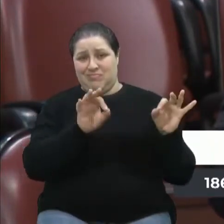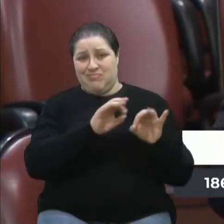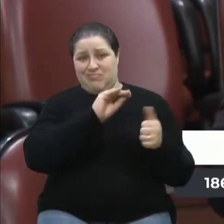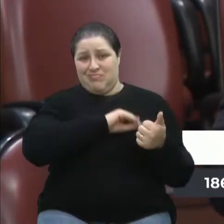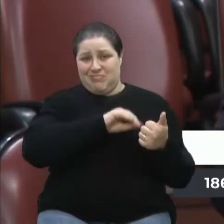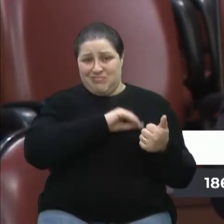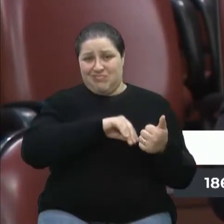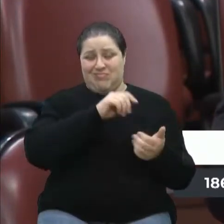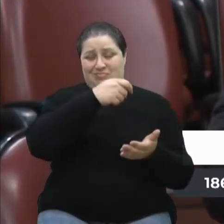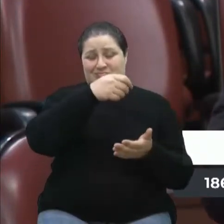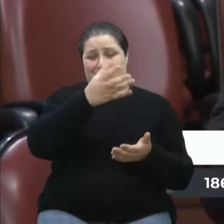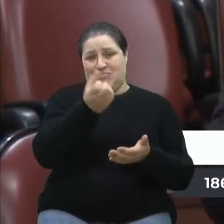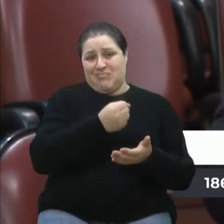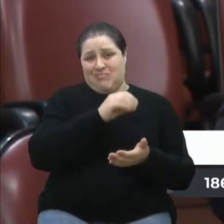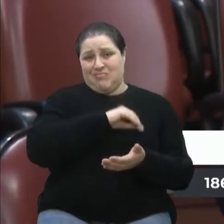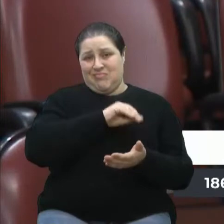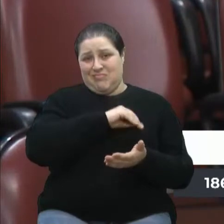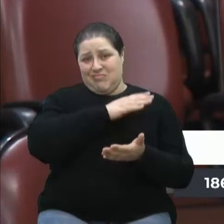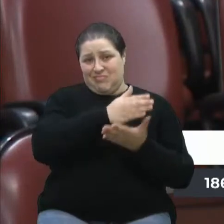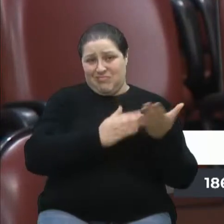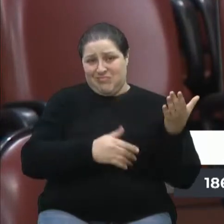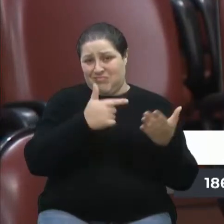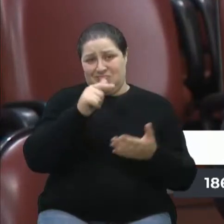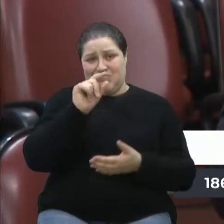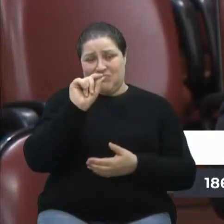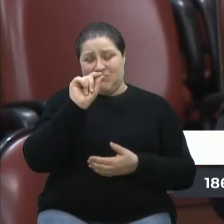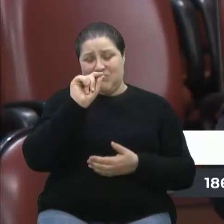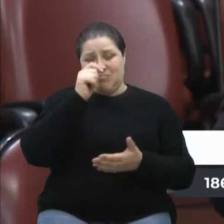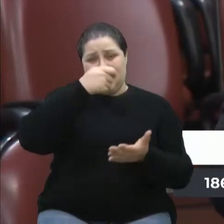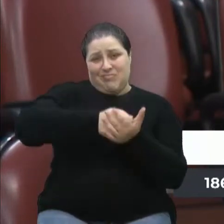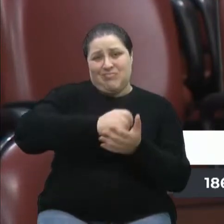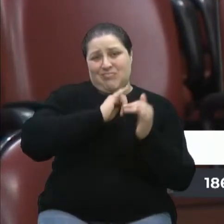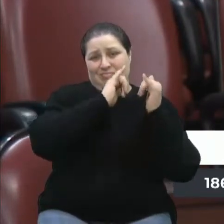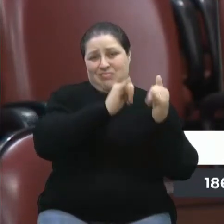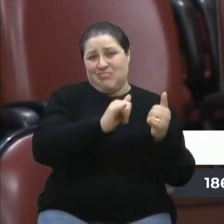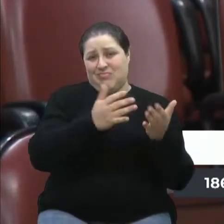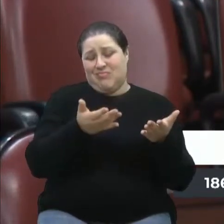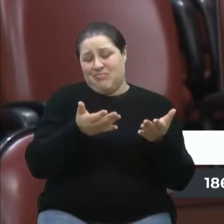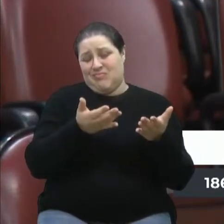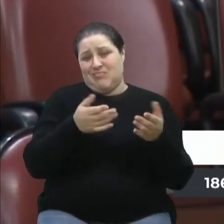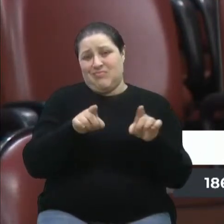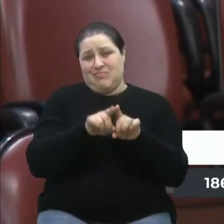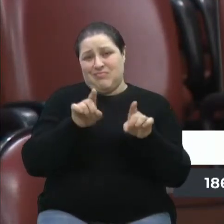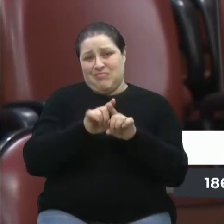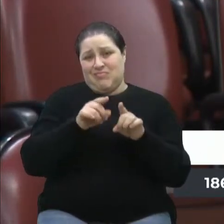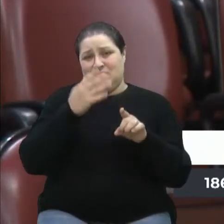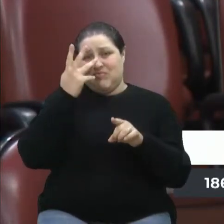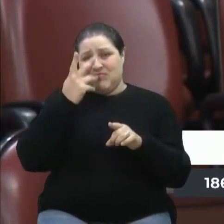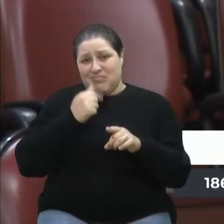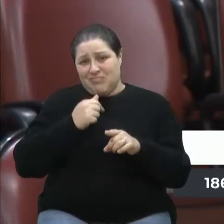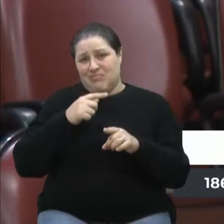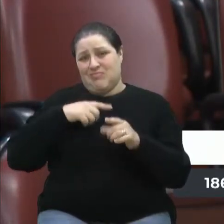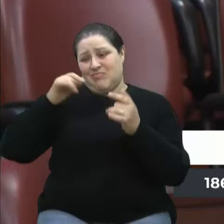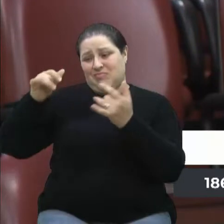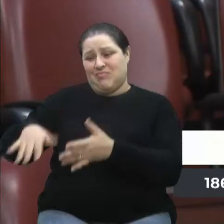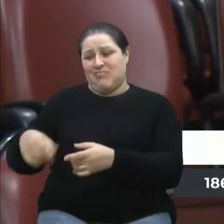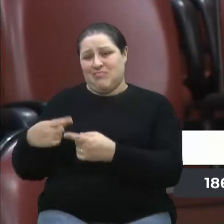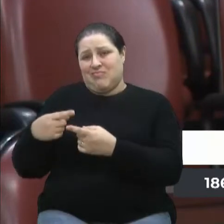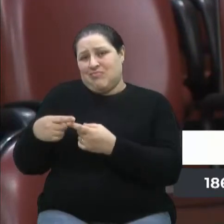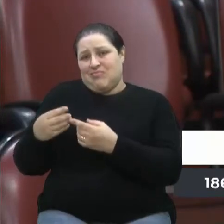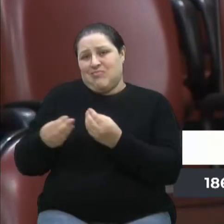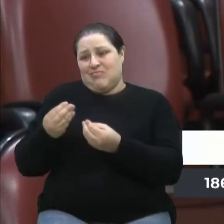salário pela metade não tenho a passagem de ônibus é deixa as crianças também na mão Porque daí ela não tem